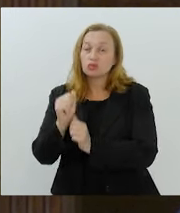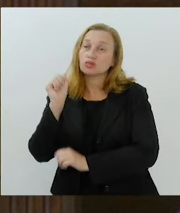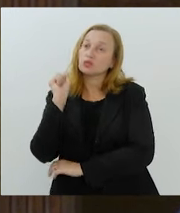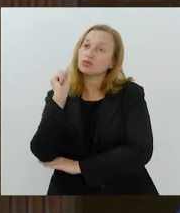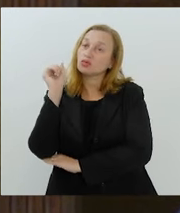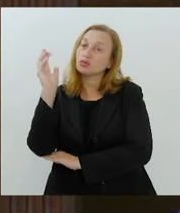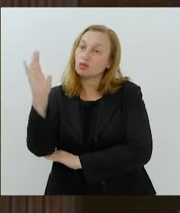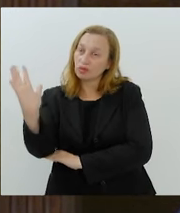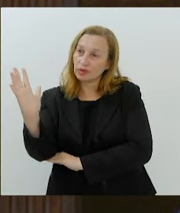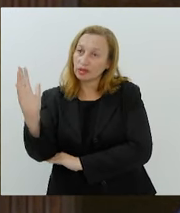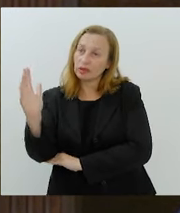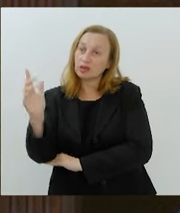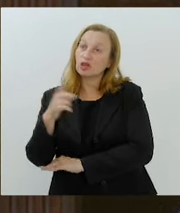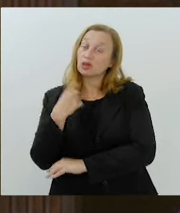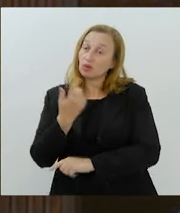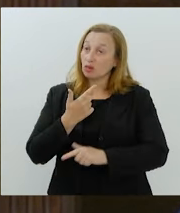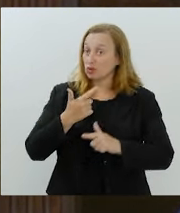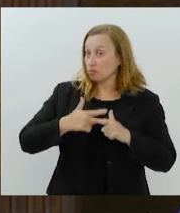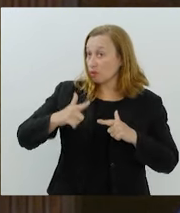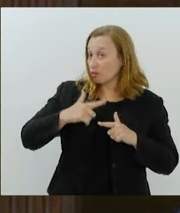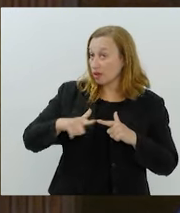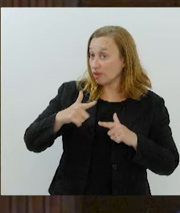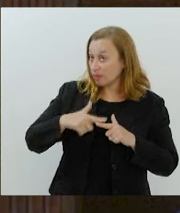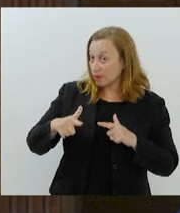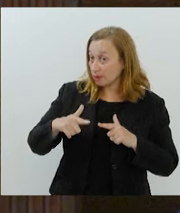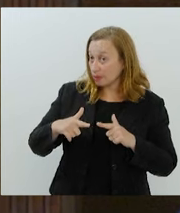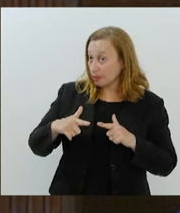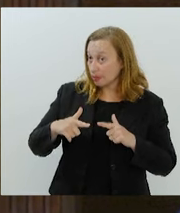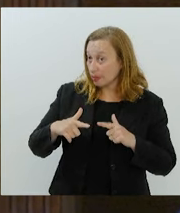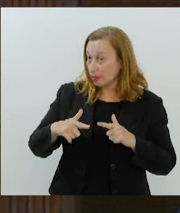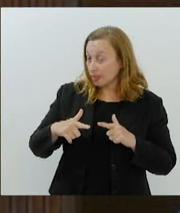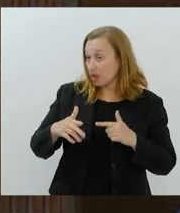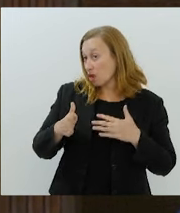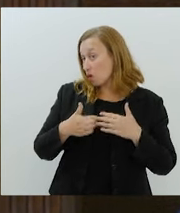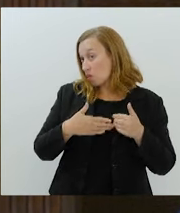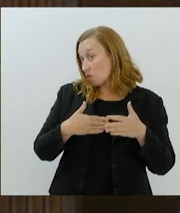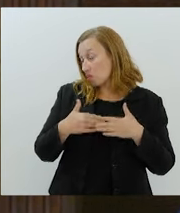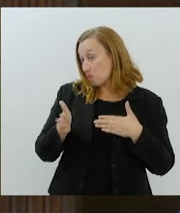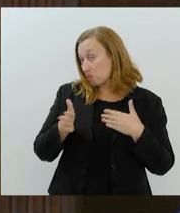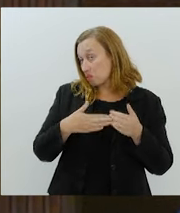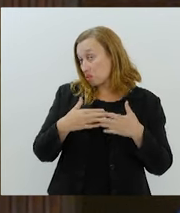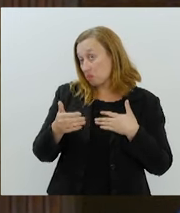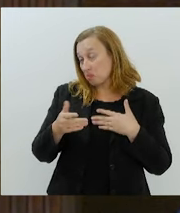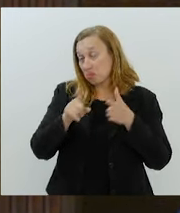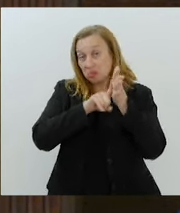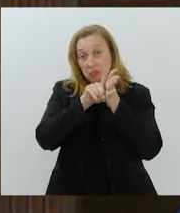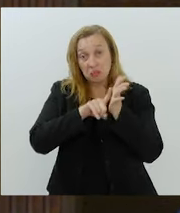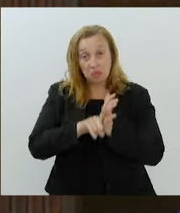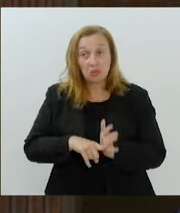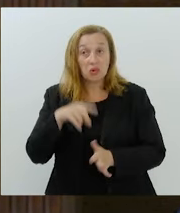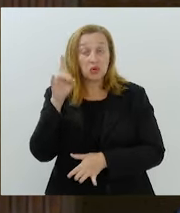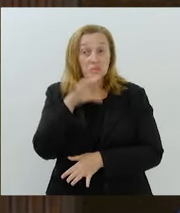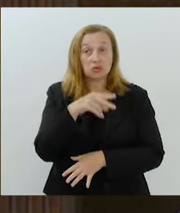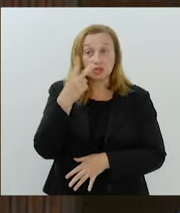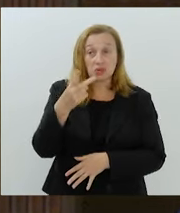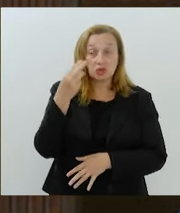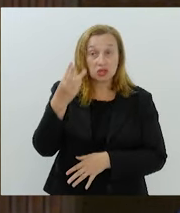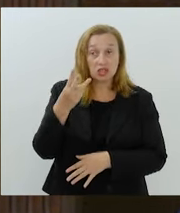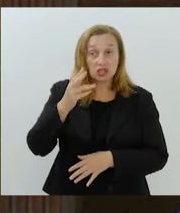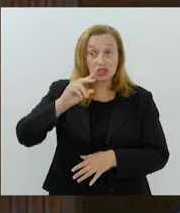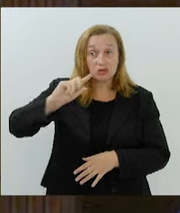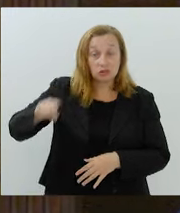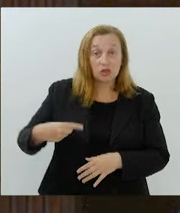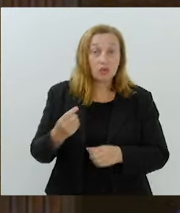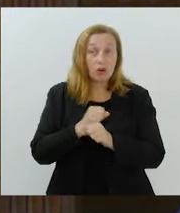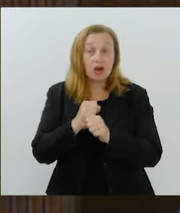somos o problema, e isso qualquer análise dos últimos 2-3 mil anos mostra